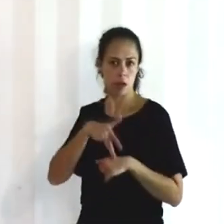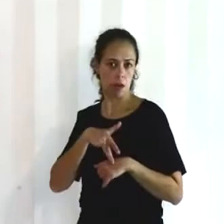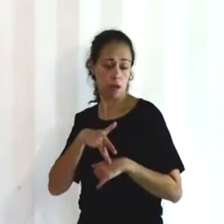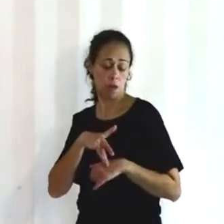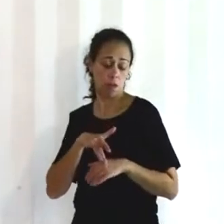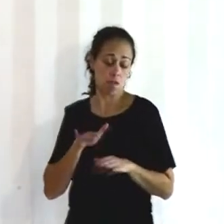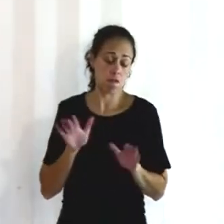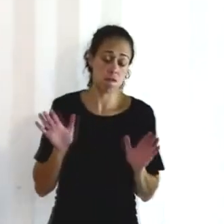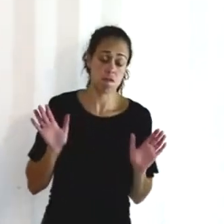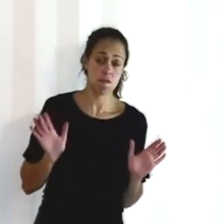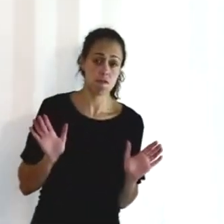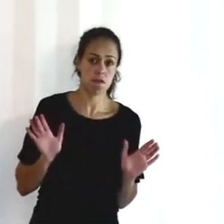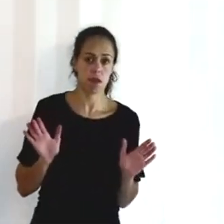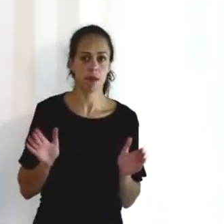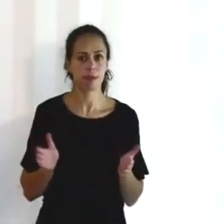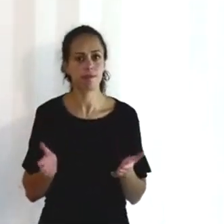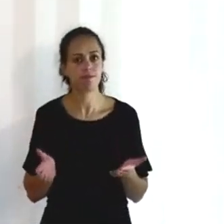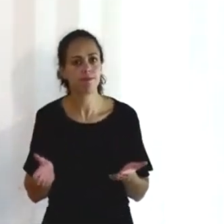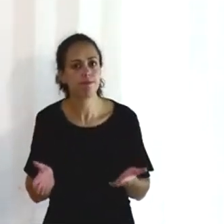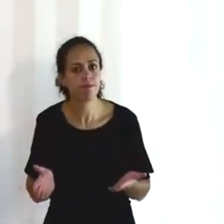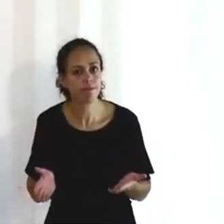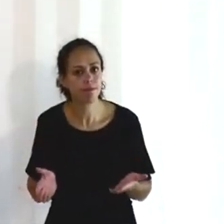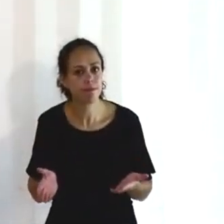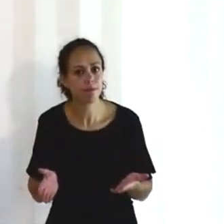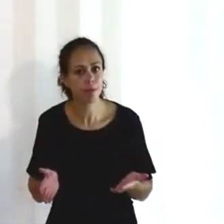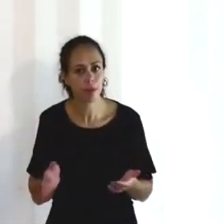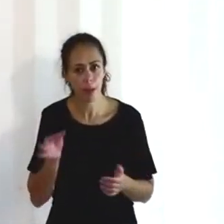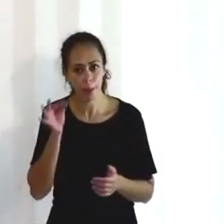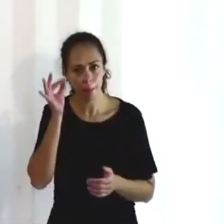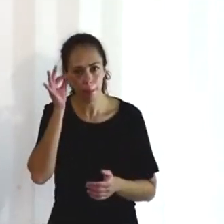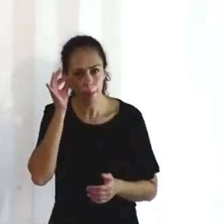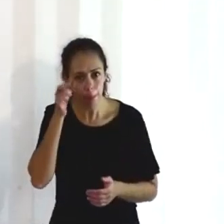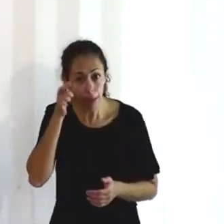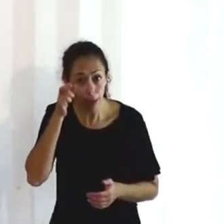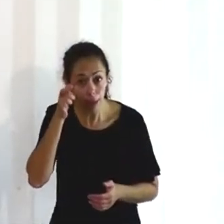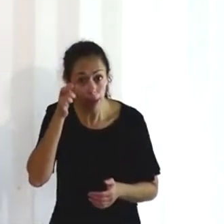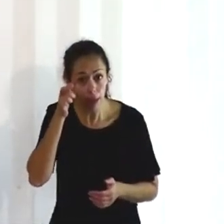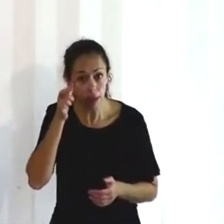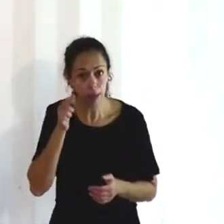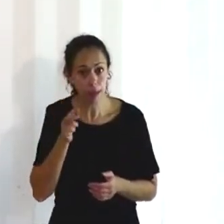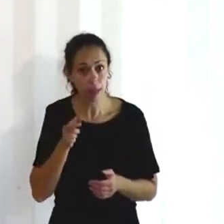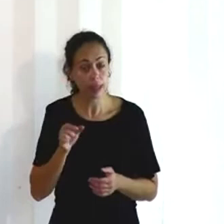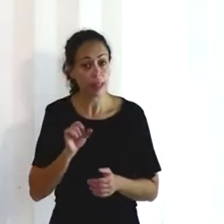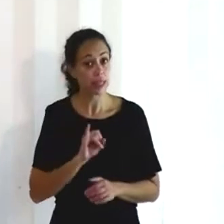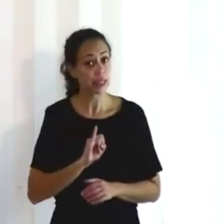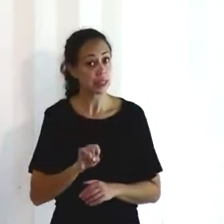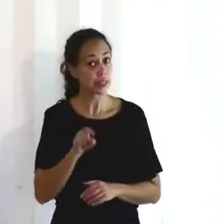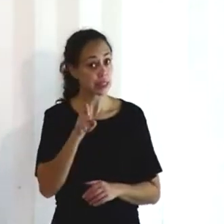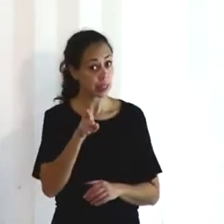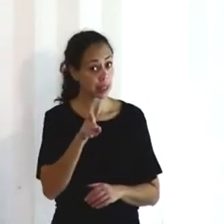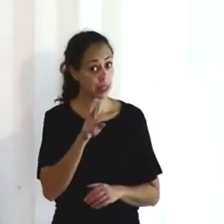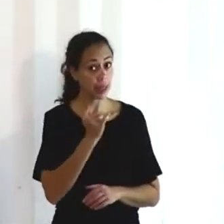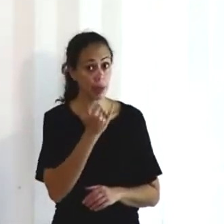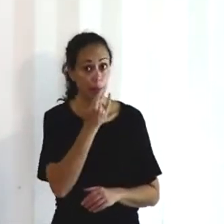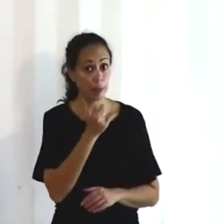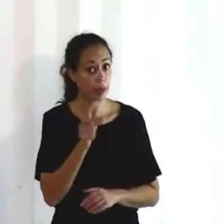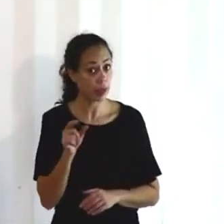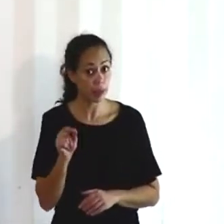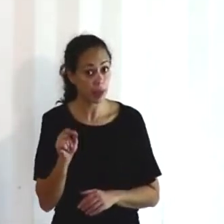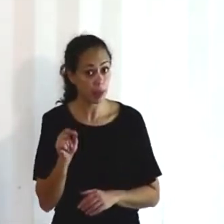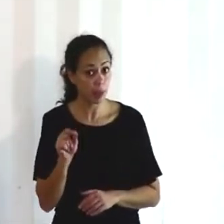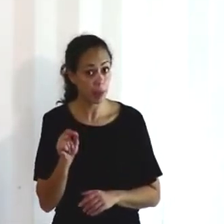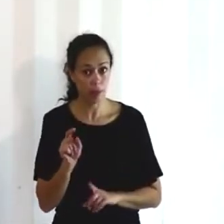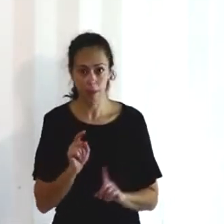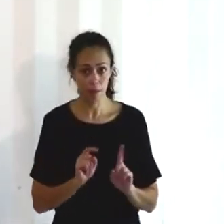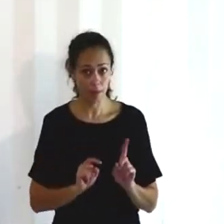muito provável que quem não consegue perdoar, não seja perdoado. Agora, eu não sei